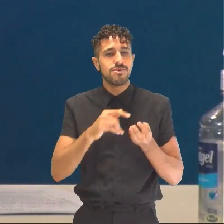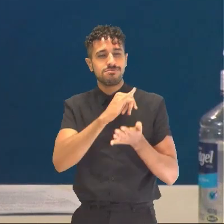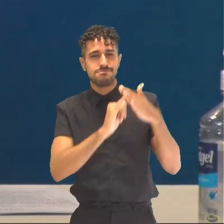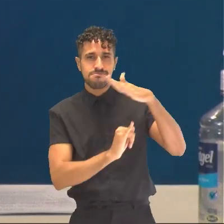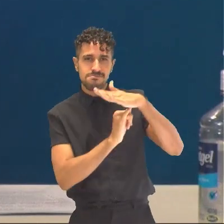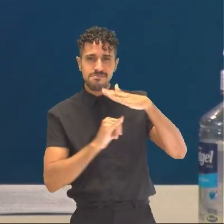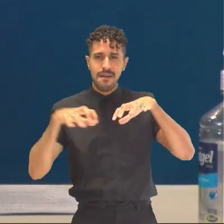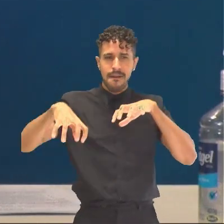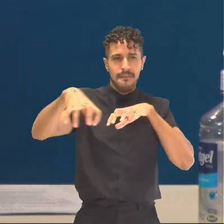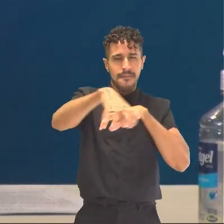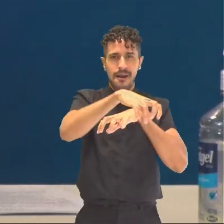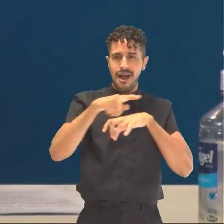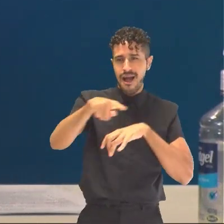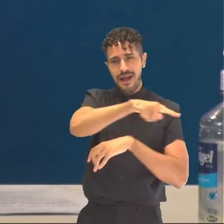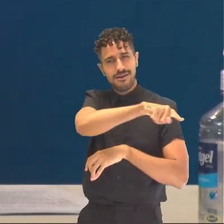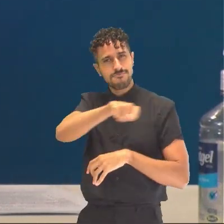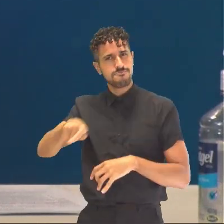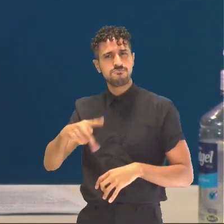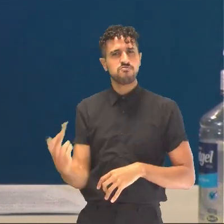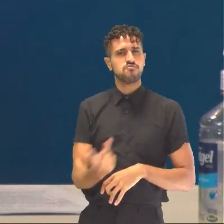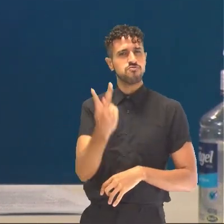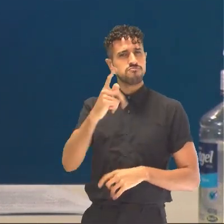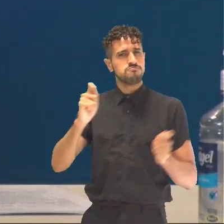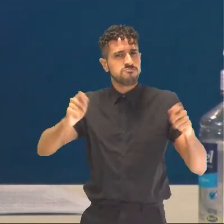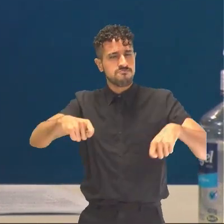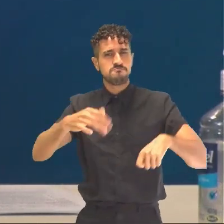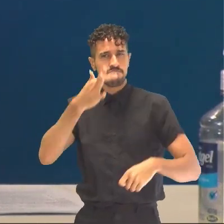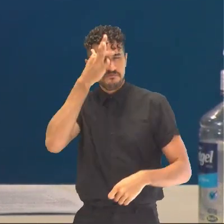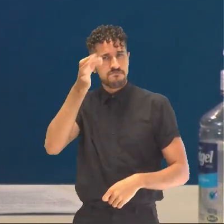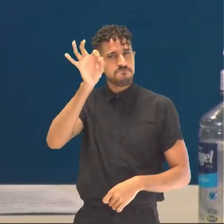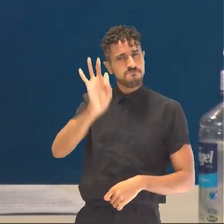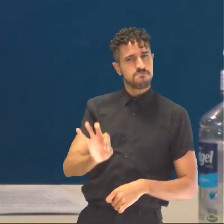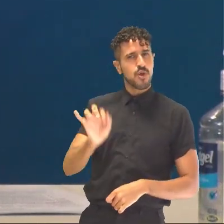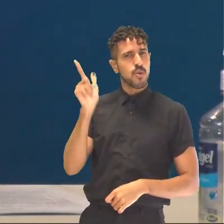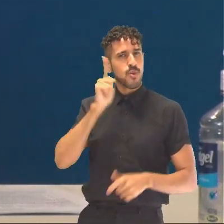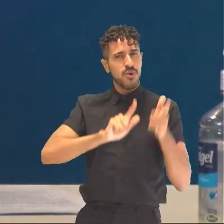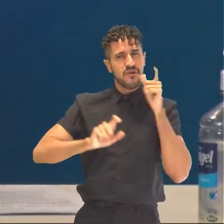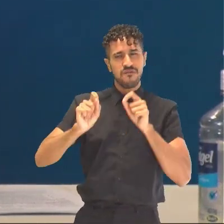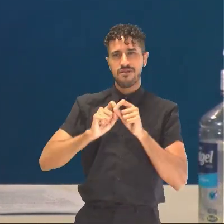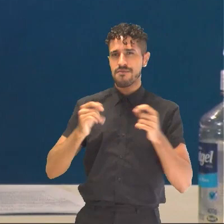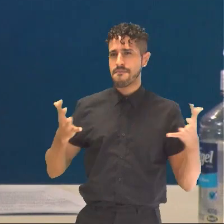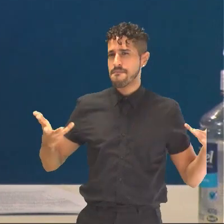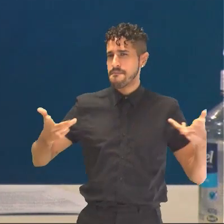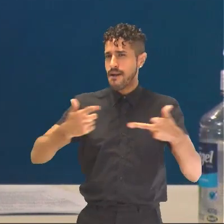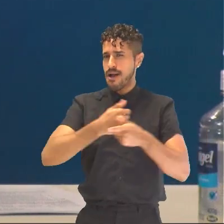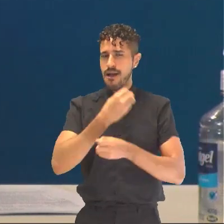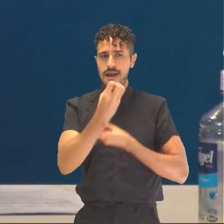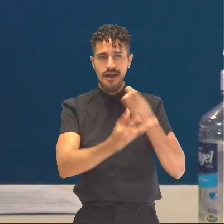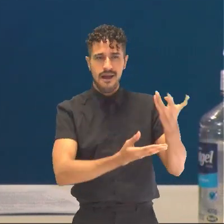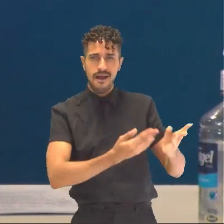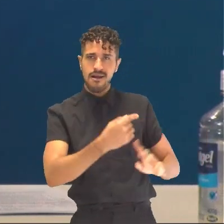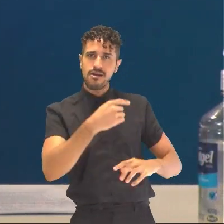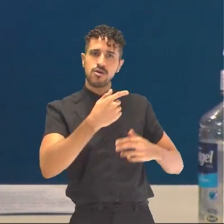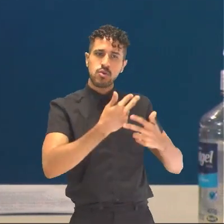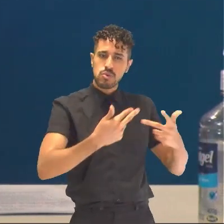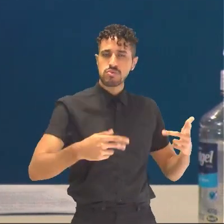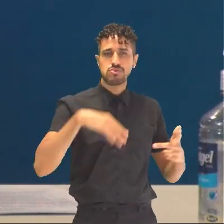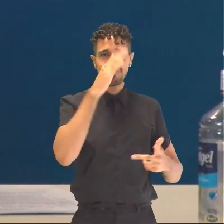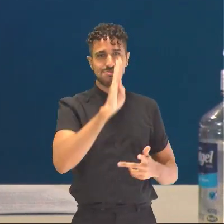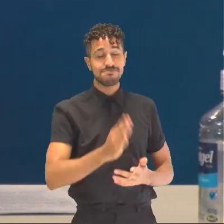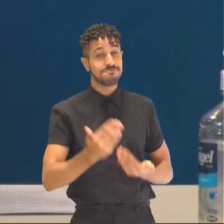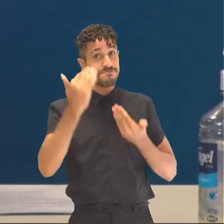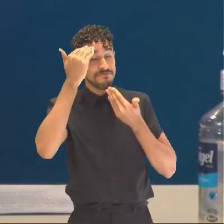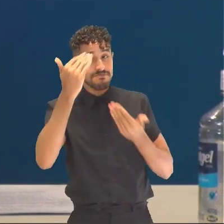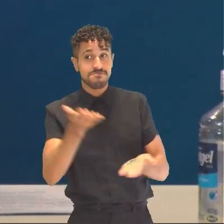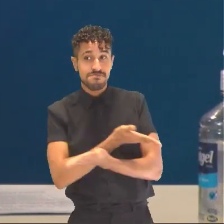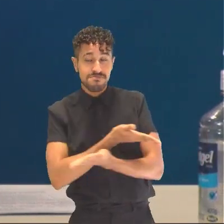instituições reconhecidamente capazes e competentes para fazer excelentes entregas para a sociedade brasileira. Então, muito